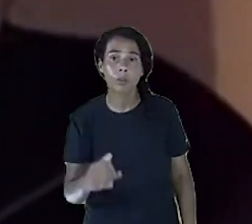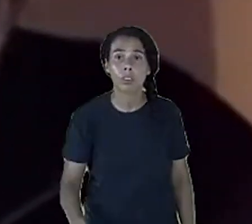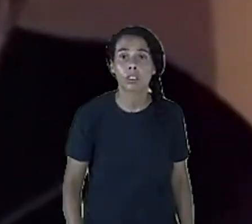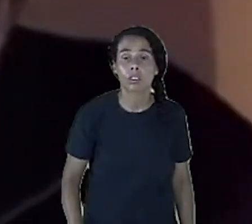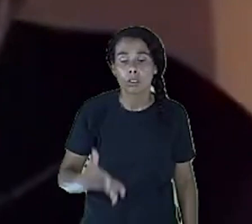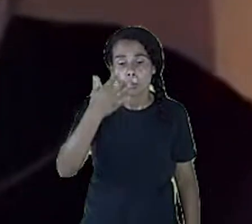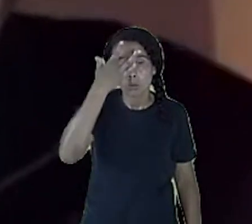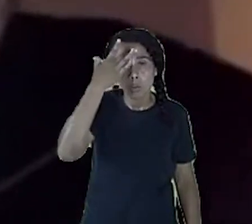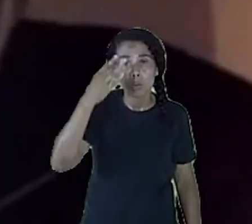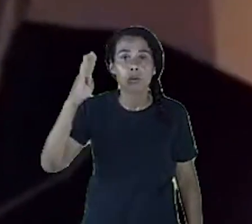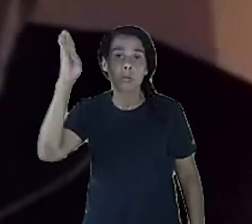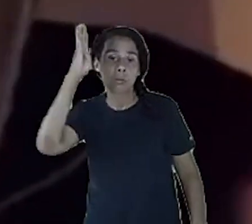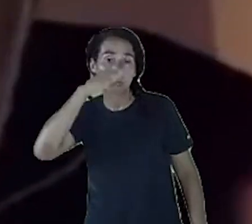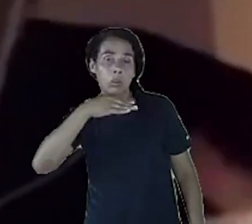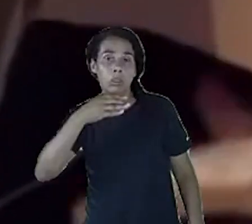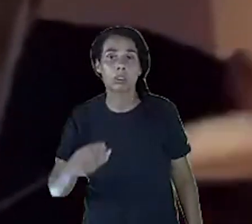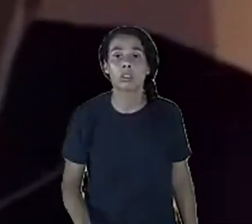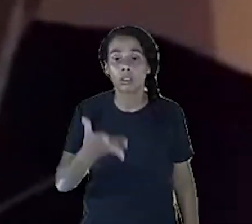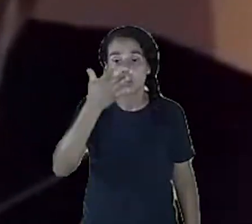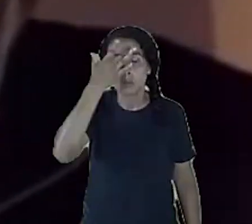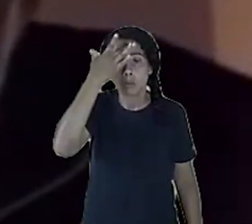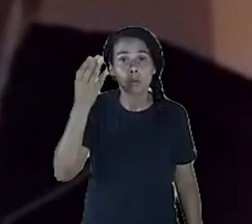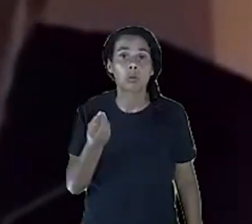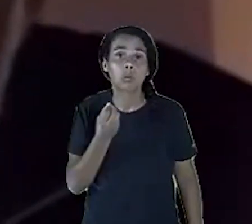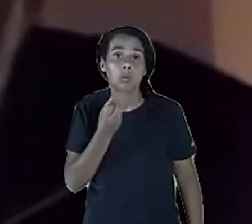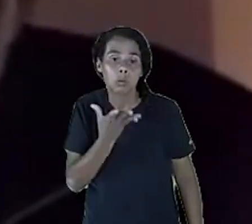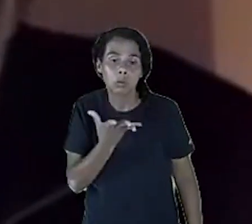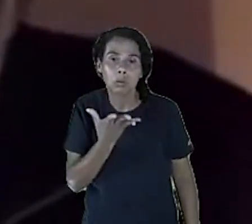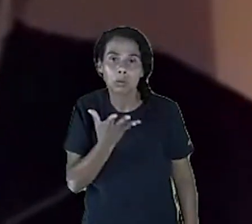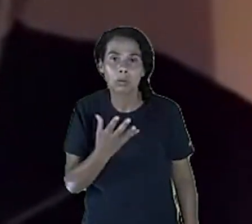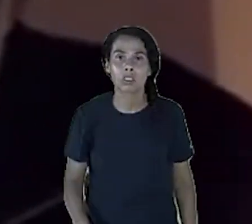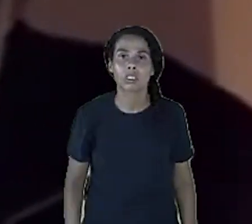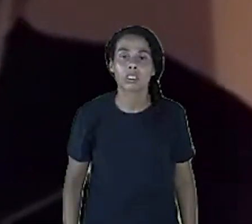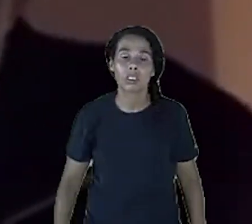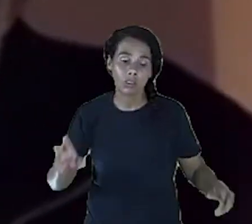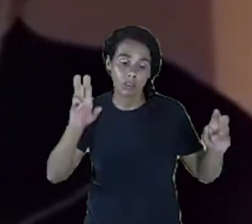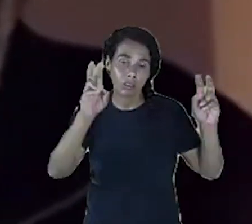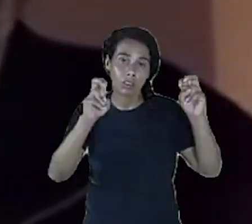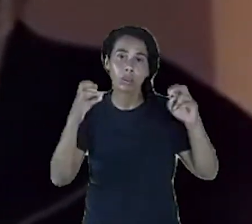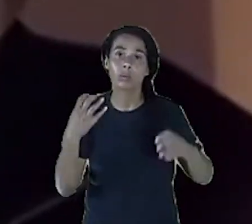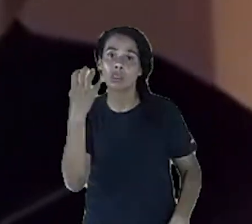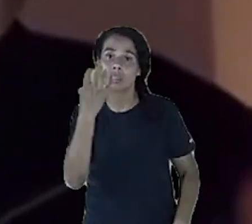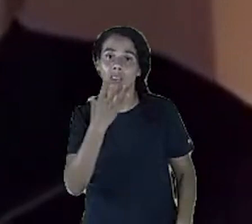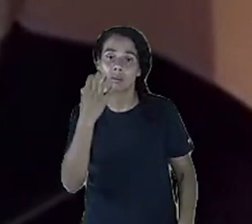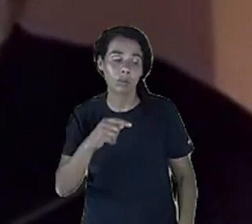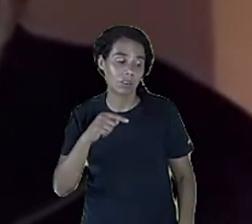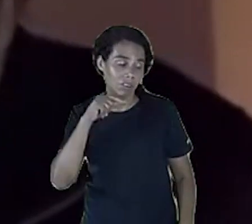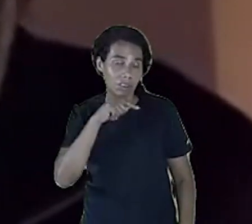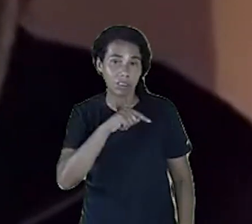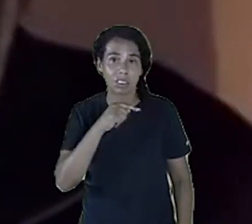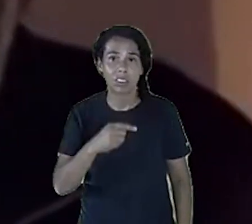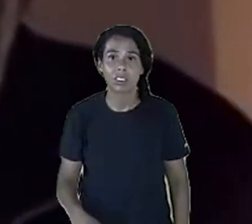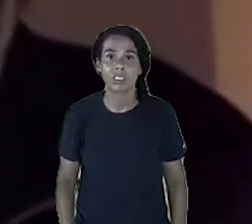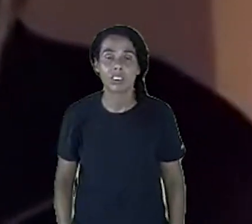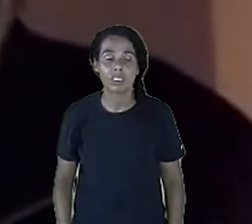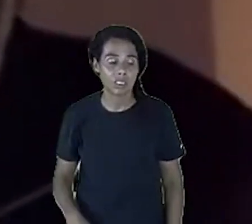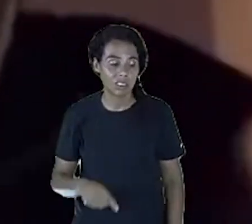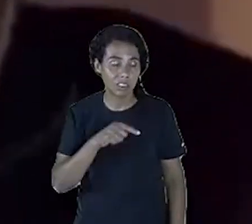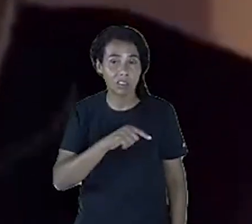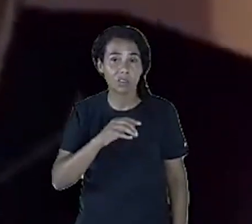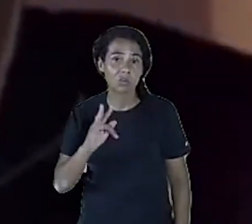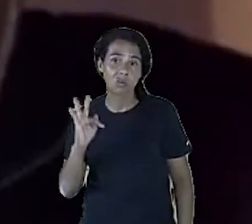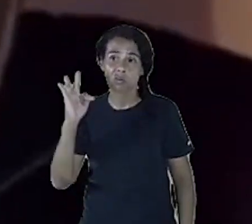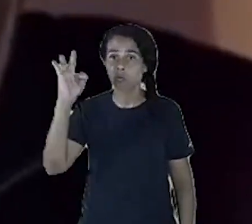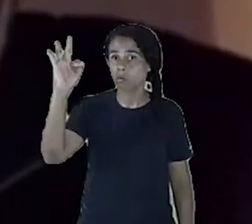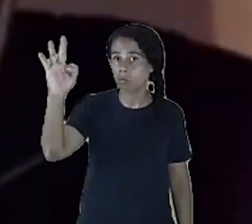por tudo o tempo todo, sem saber, sem ter certeza aonde vamos, onde isso vai dar, onde nós vamos chegar. Quer dizer,